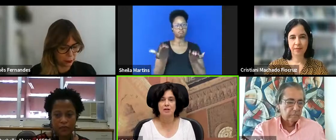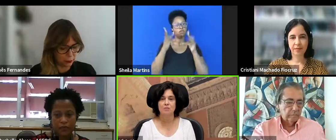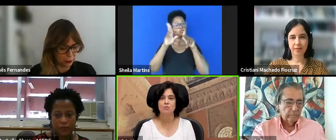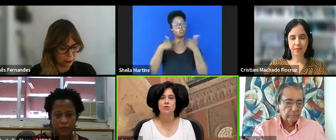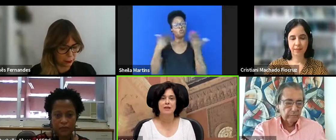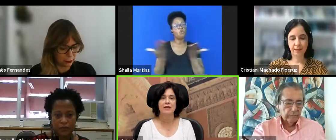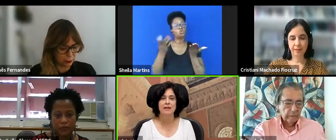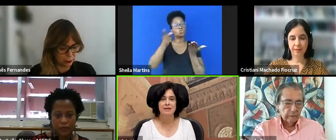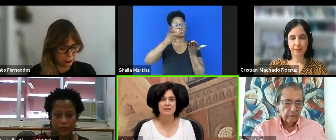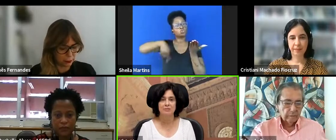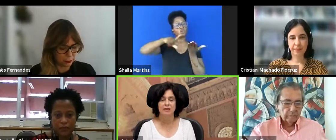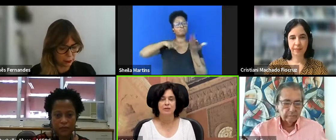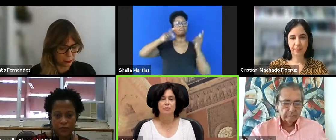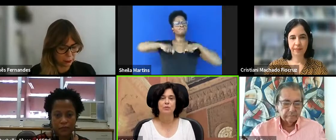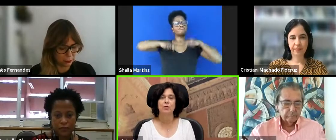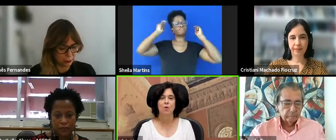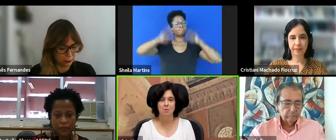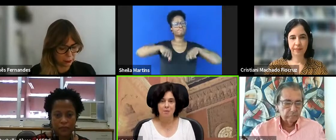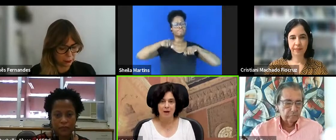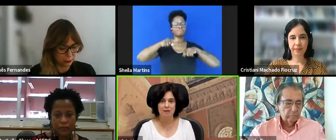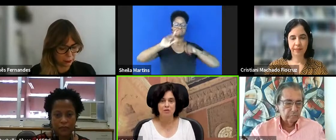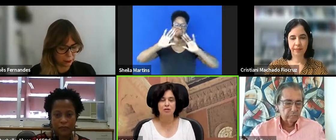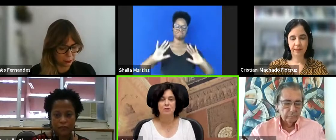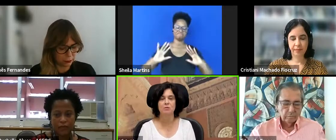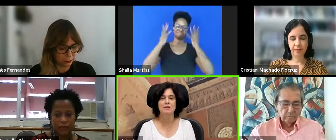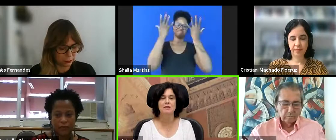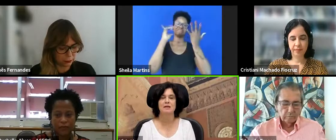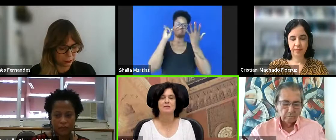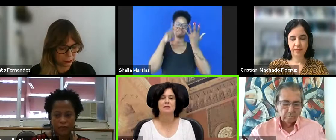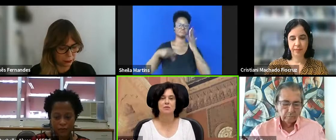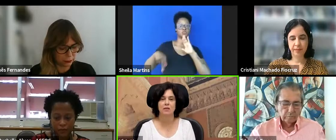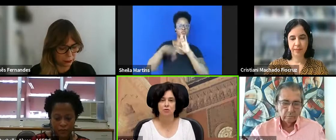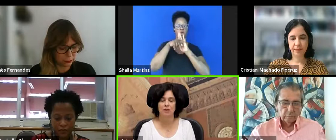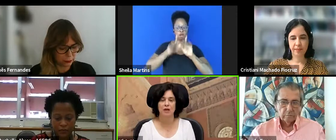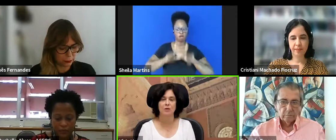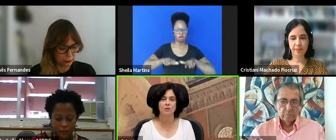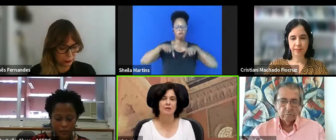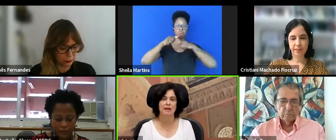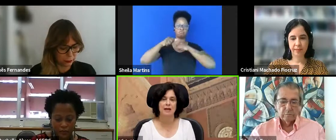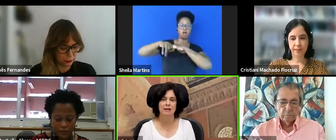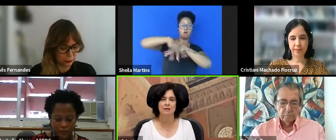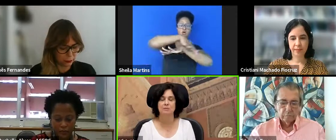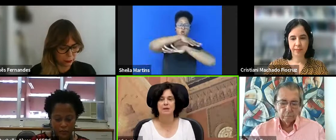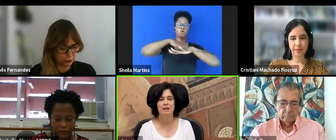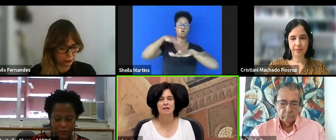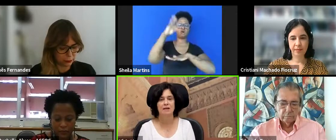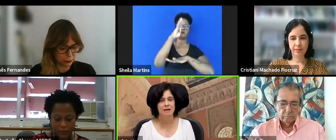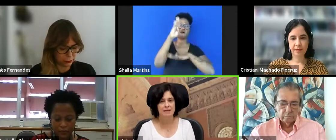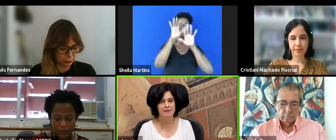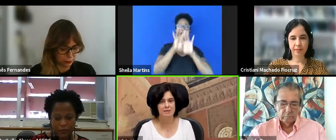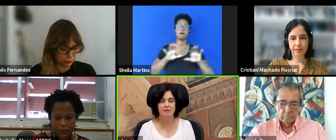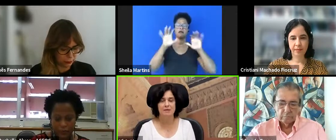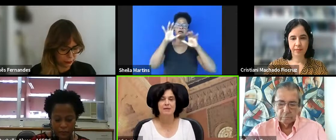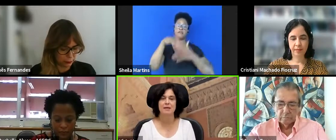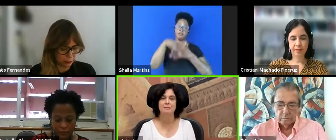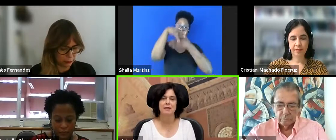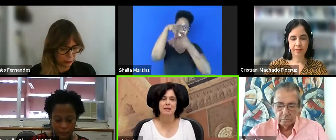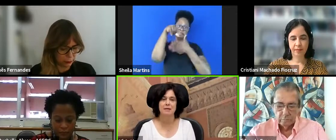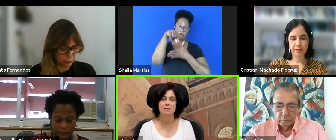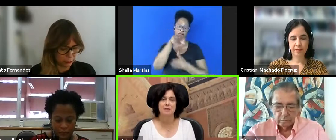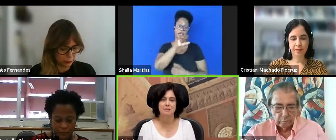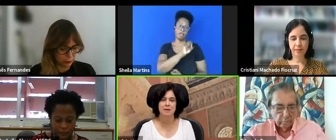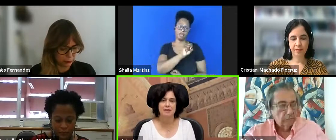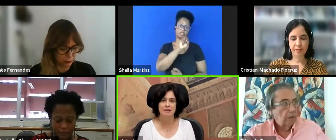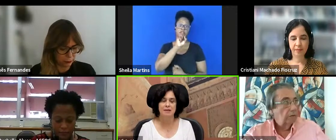nós tenhamos esse evento como parte da mobilização nacional liderada pela SBPC,